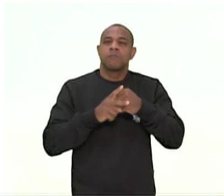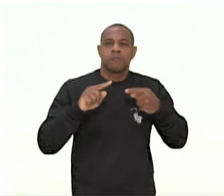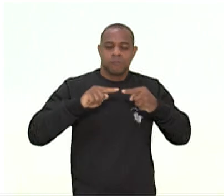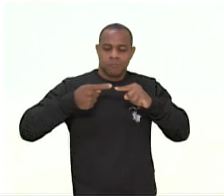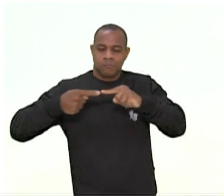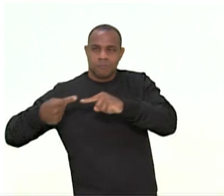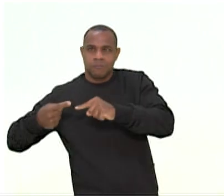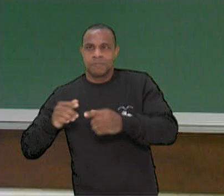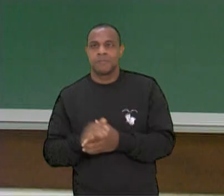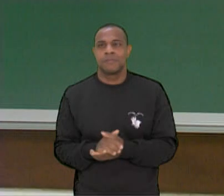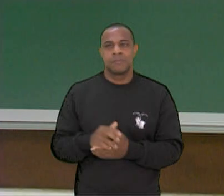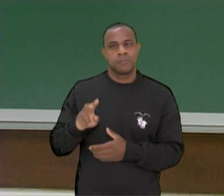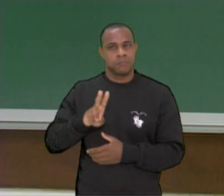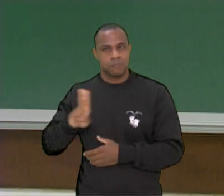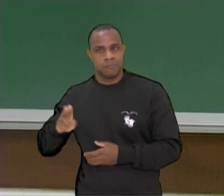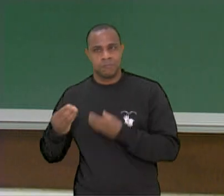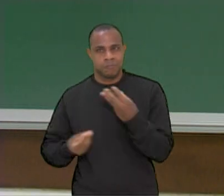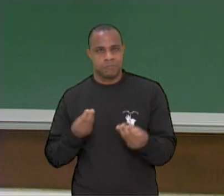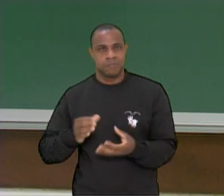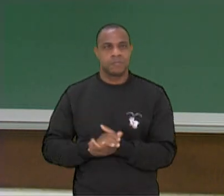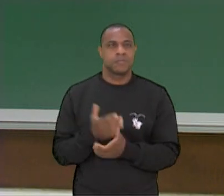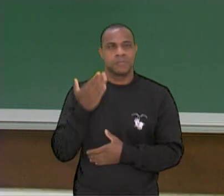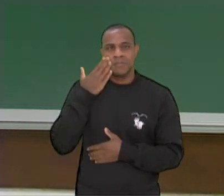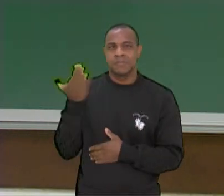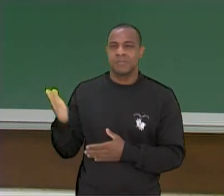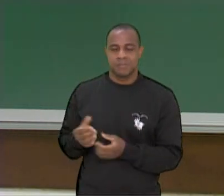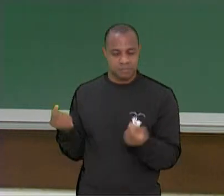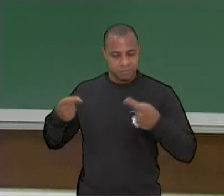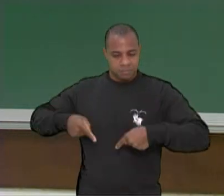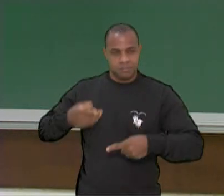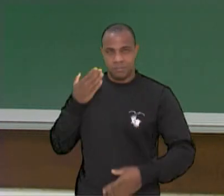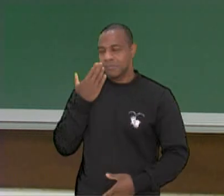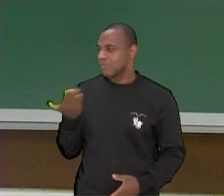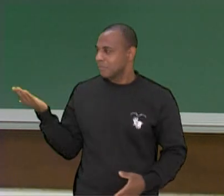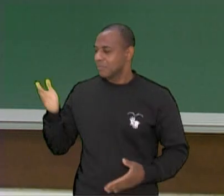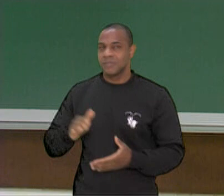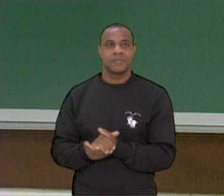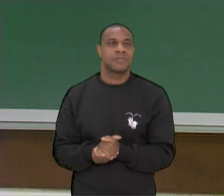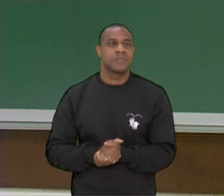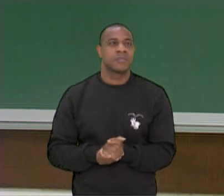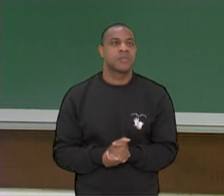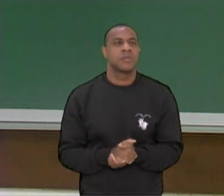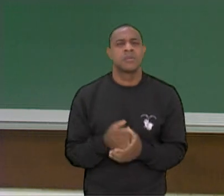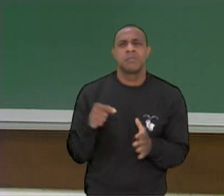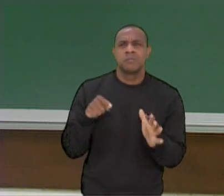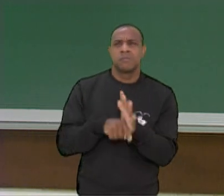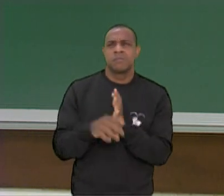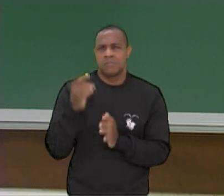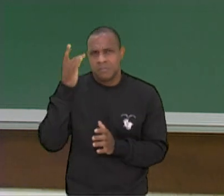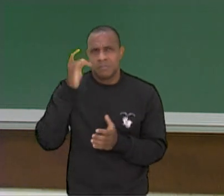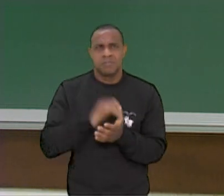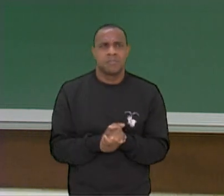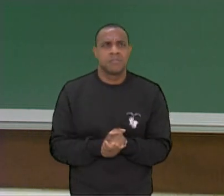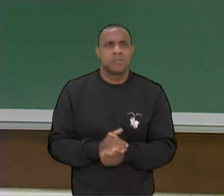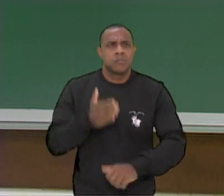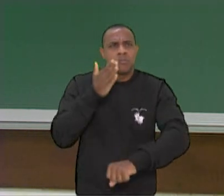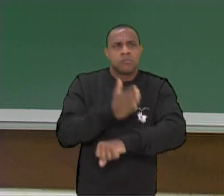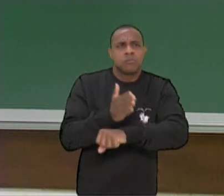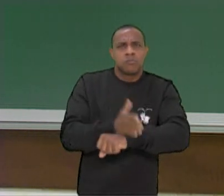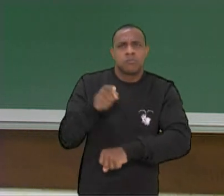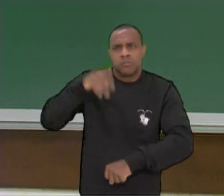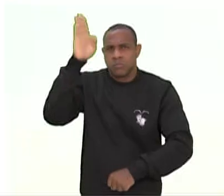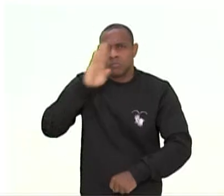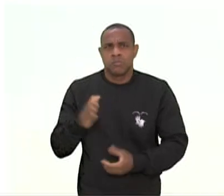gente? Quiz! Gente, essa é fácil, tá? Eu tenho certeza que vocês vão tirar de letra, porque olha só que pergunta fácil. O modernismo